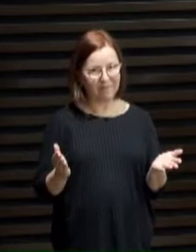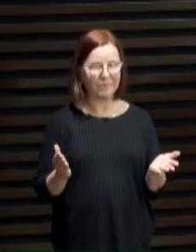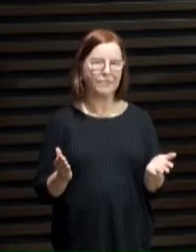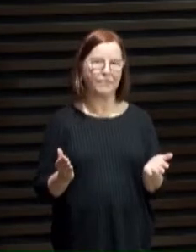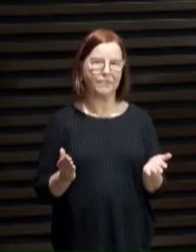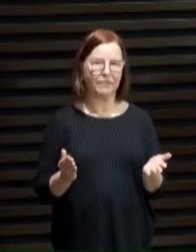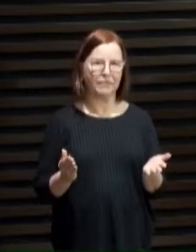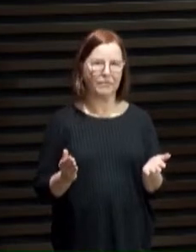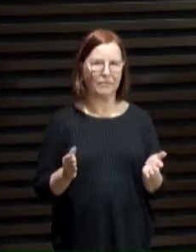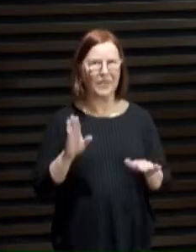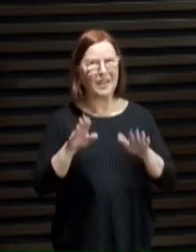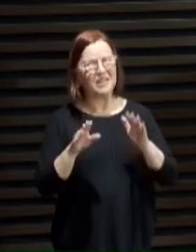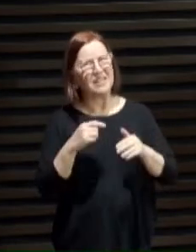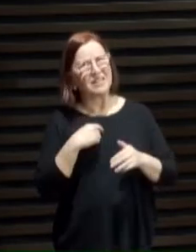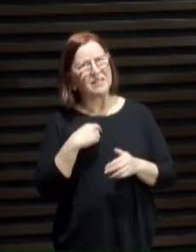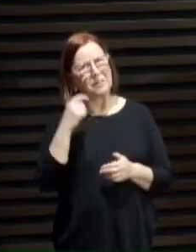Às vezes eu tenho a impressão, sabe, que nessa hora,